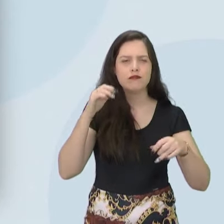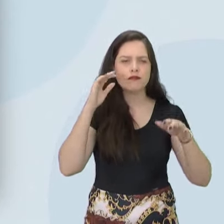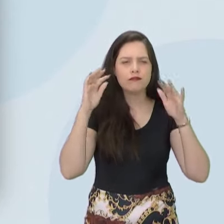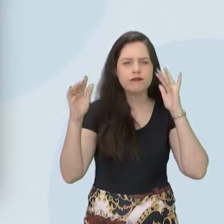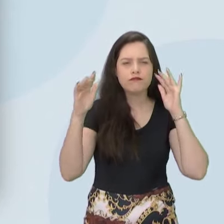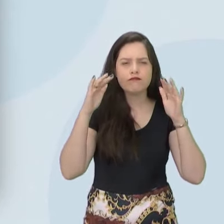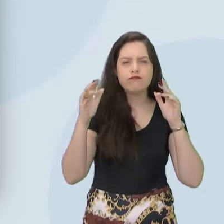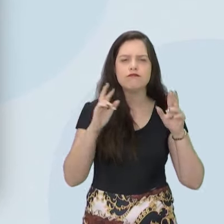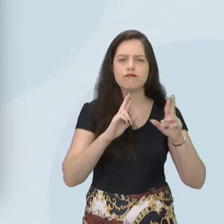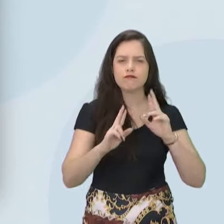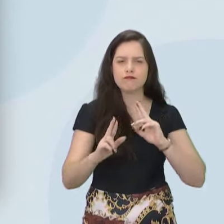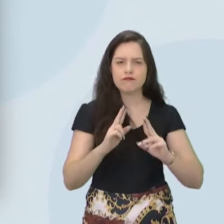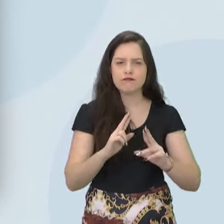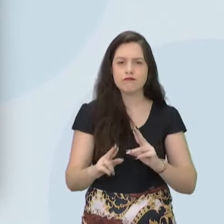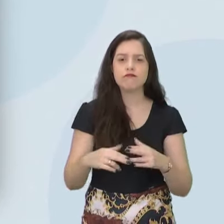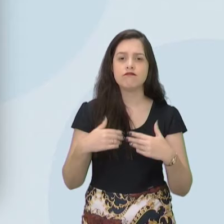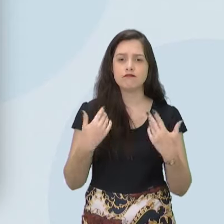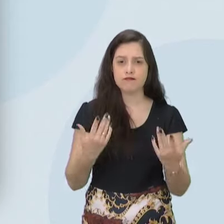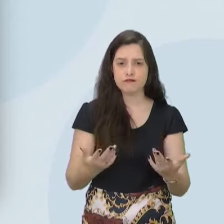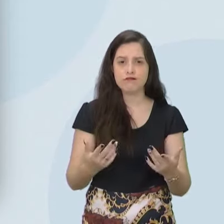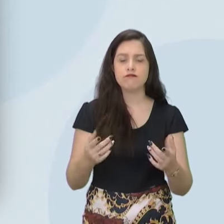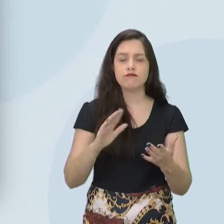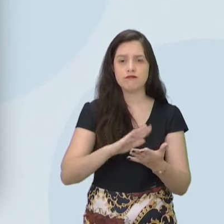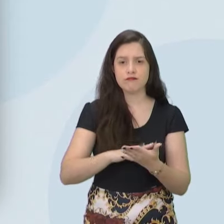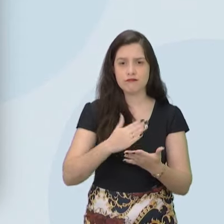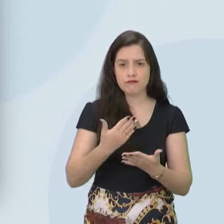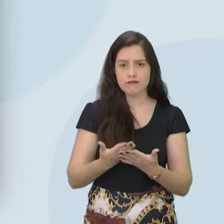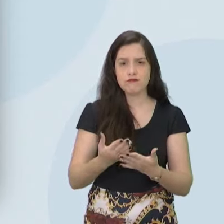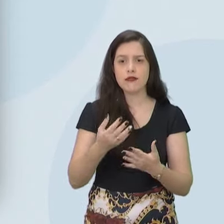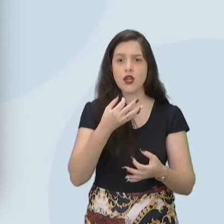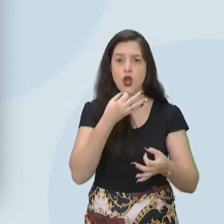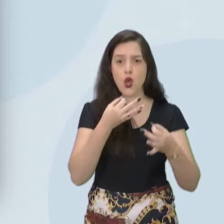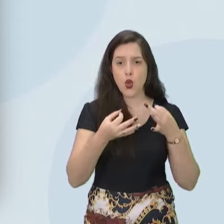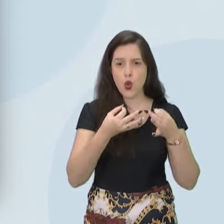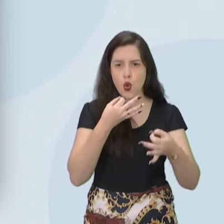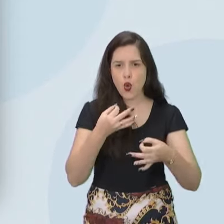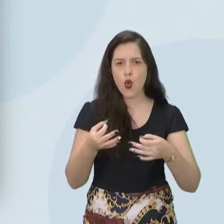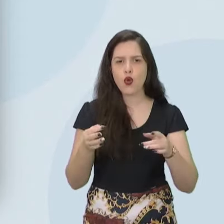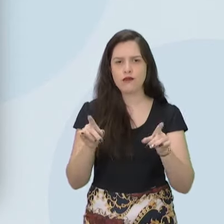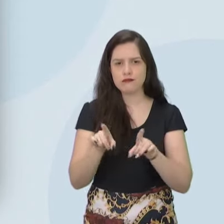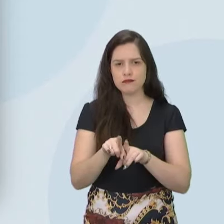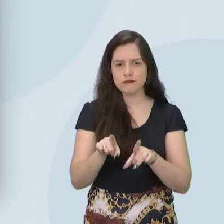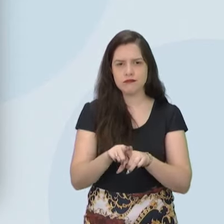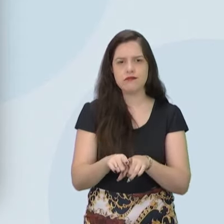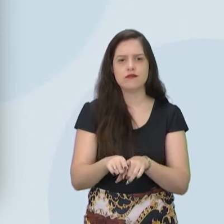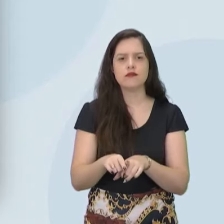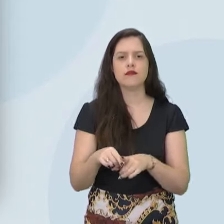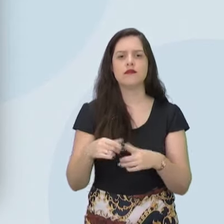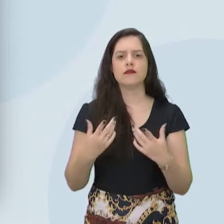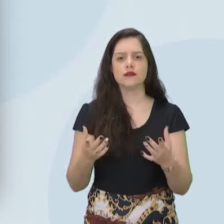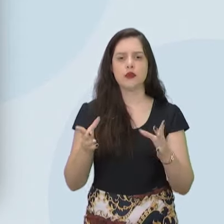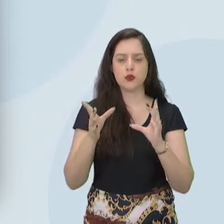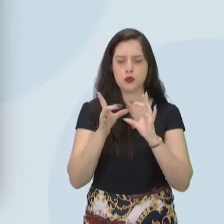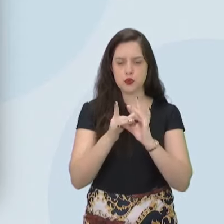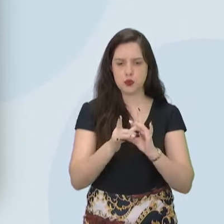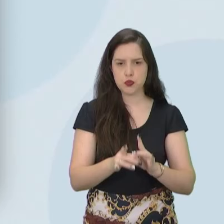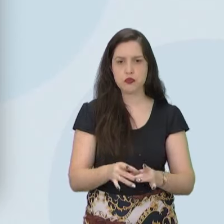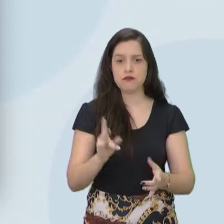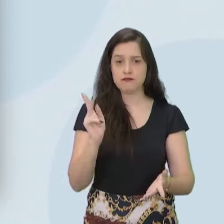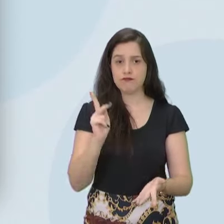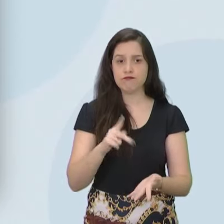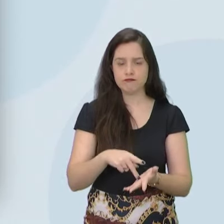reflexões relacionadas a constatações, interpretações e argumentos, bem como adequando-os às situações